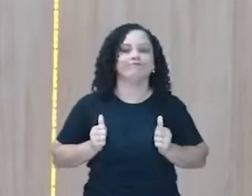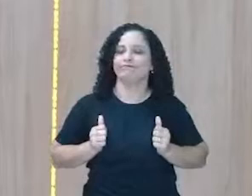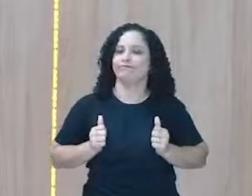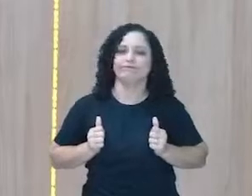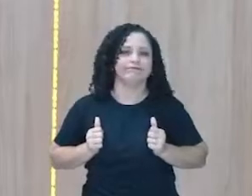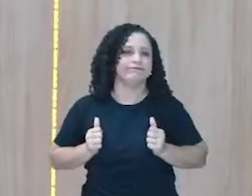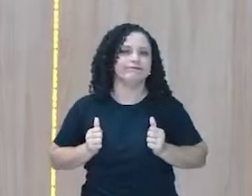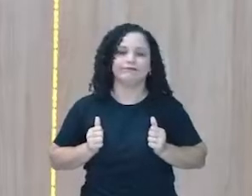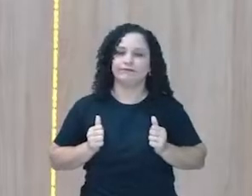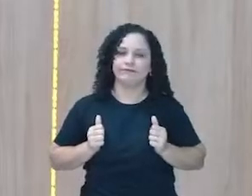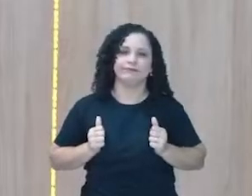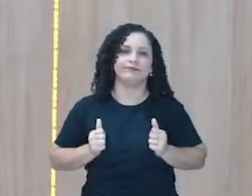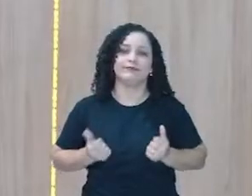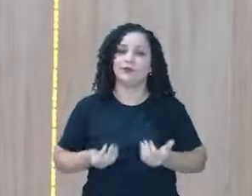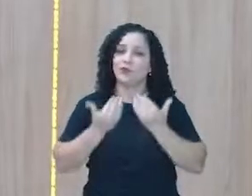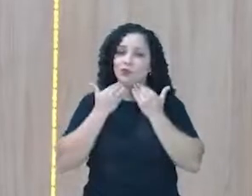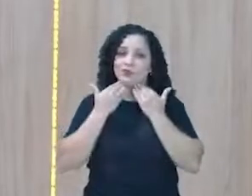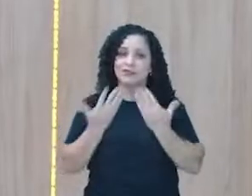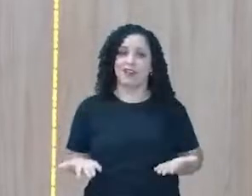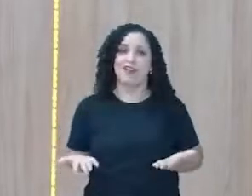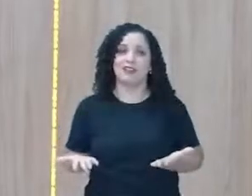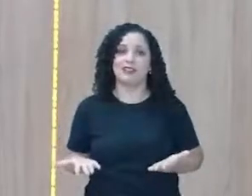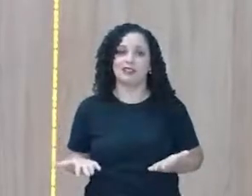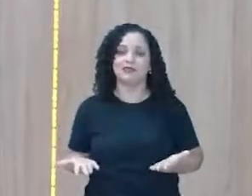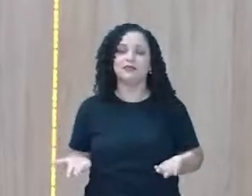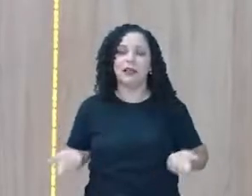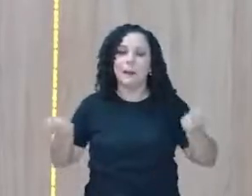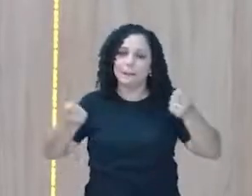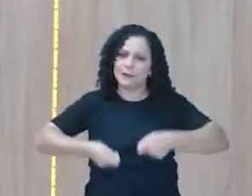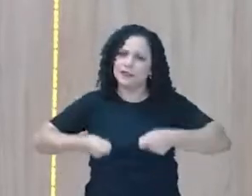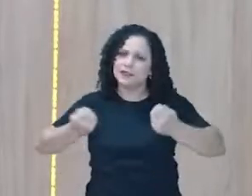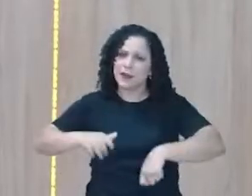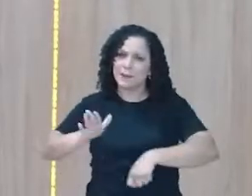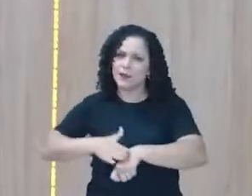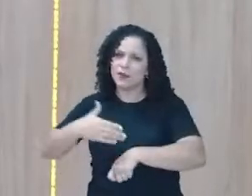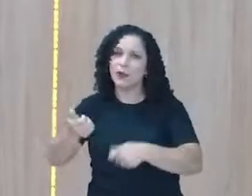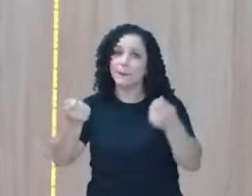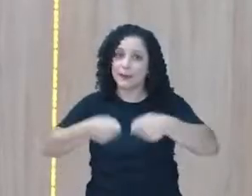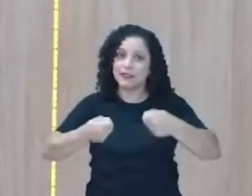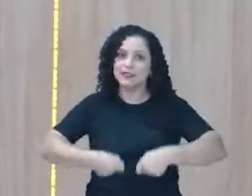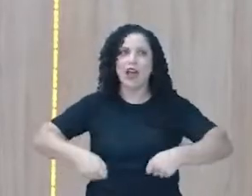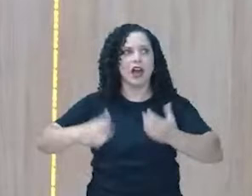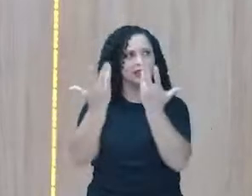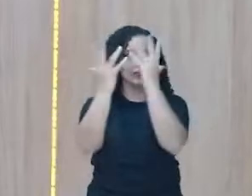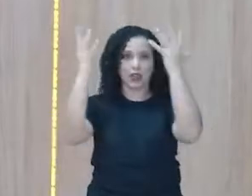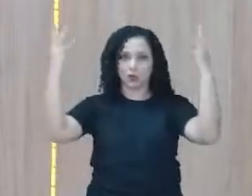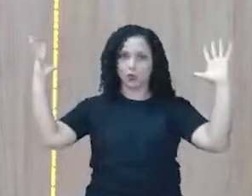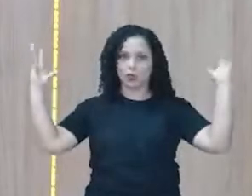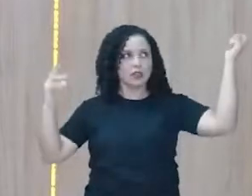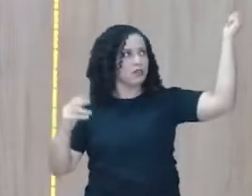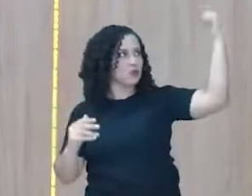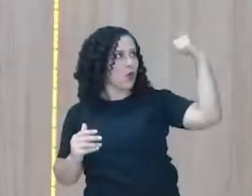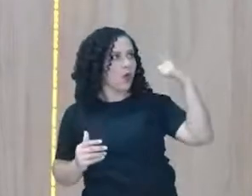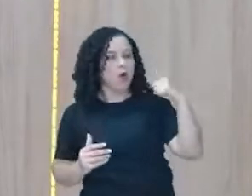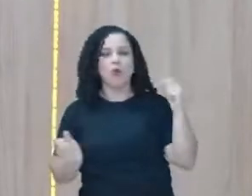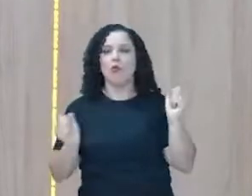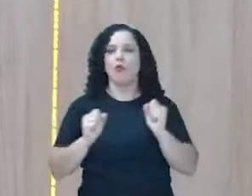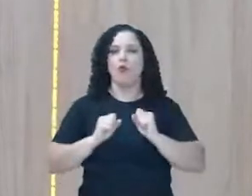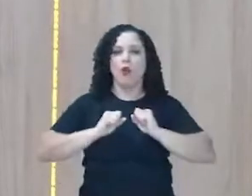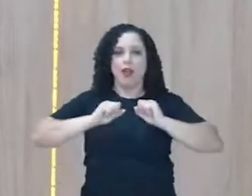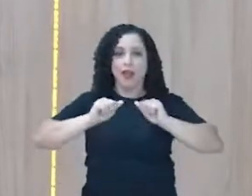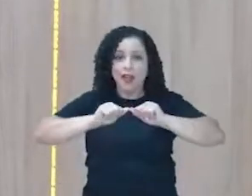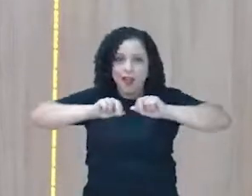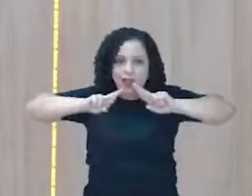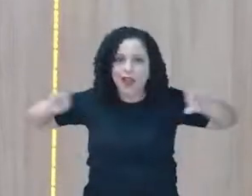formato a gente realmente não consegue sobreviver e precisamos da natureza, né? Para respirar, para